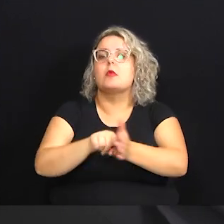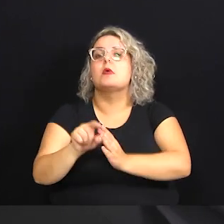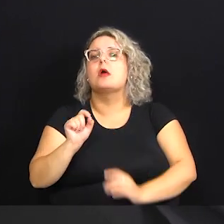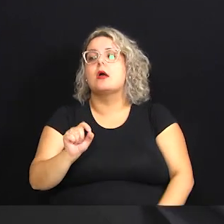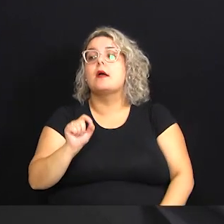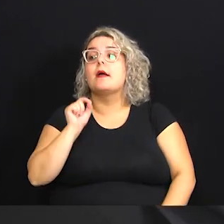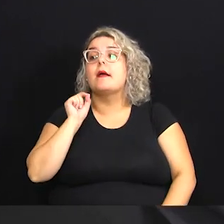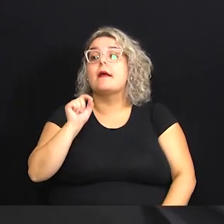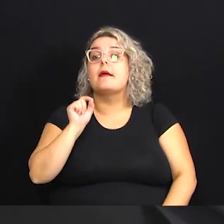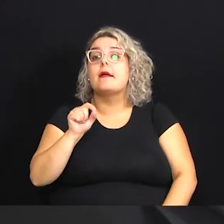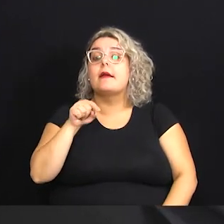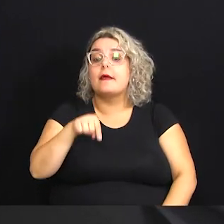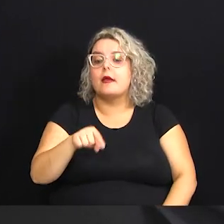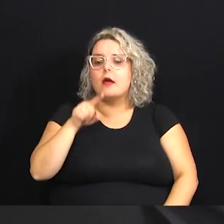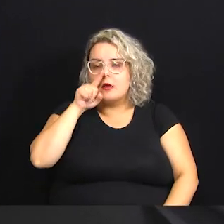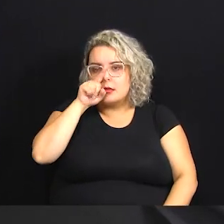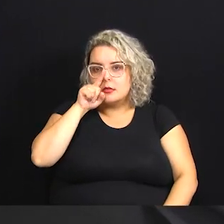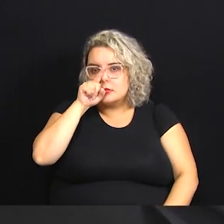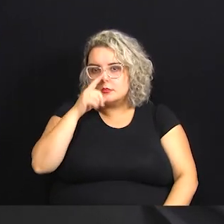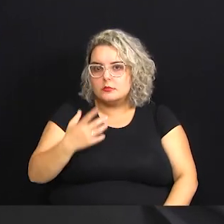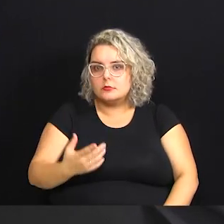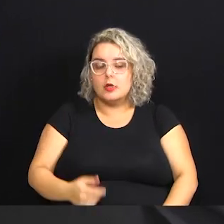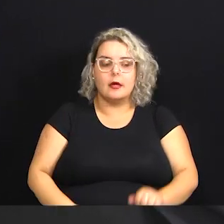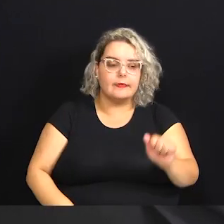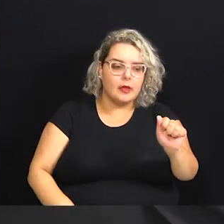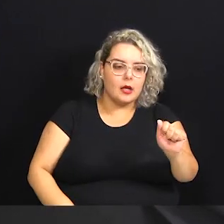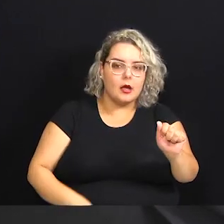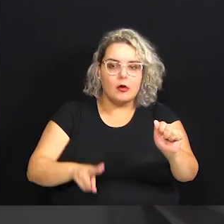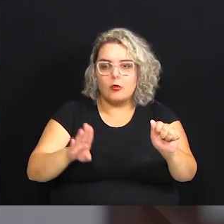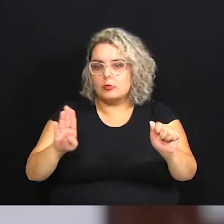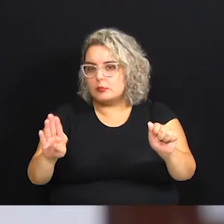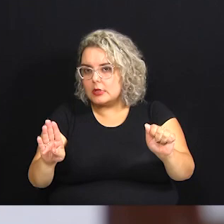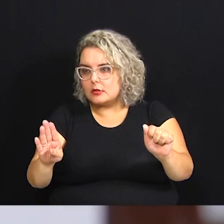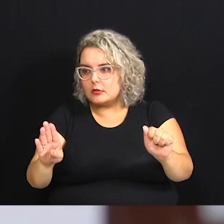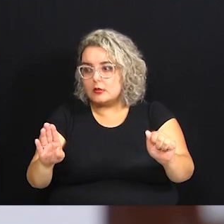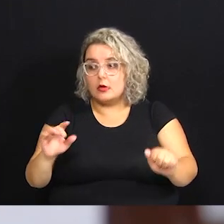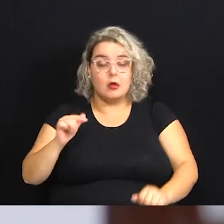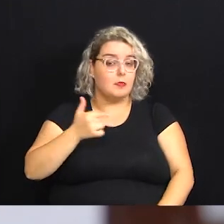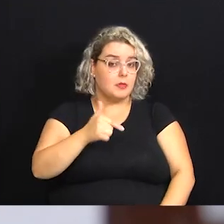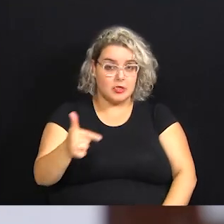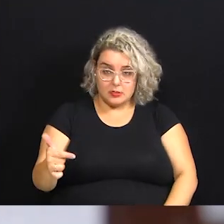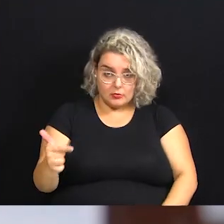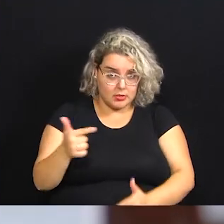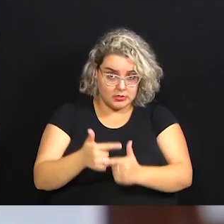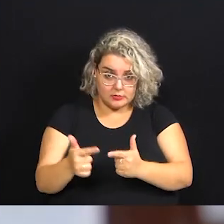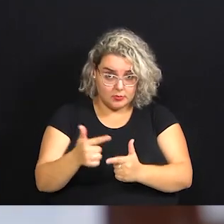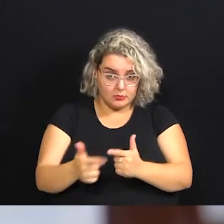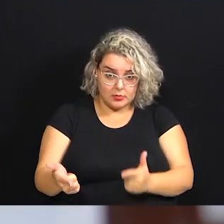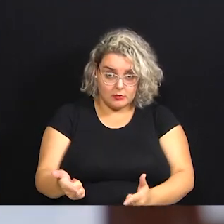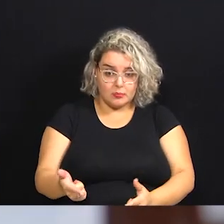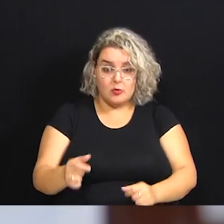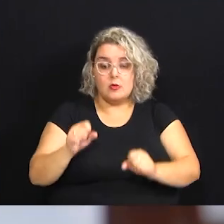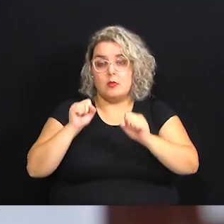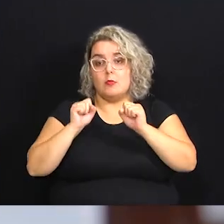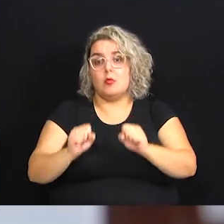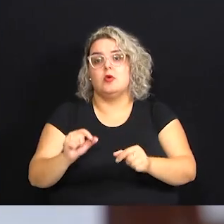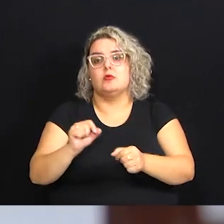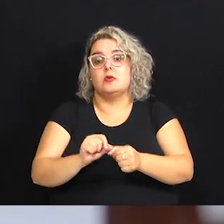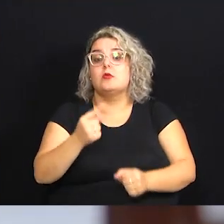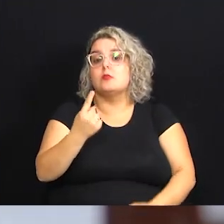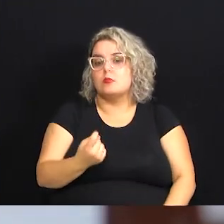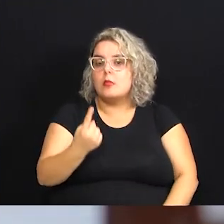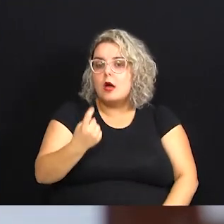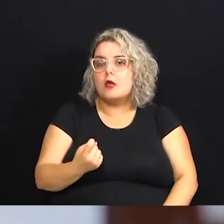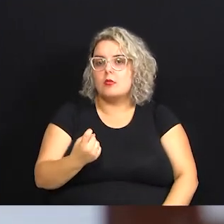é: de quem é aquele risco? É da seguradora A ou da seguradora B? Para não ter esse problema, você só pode fazer em